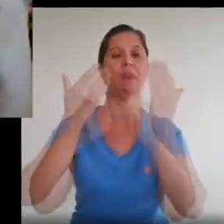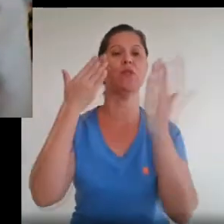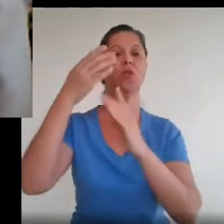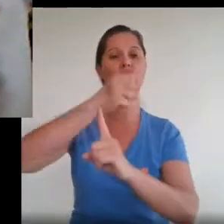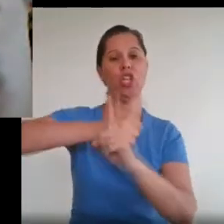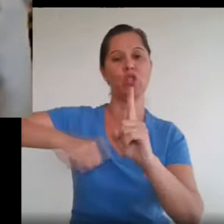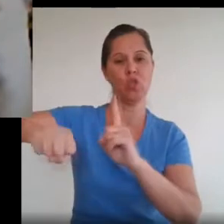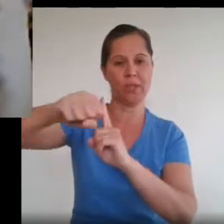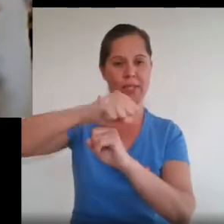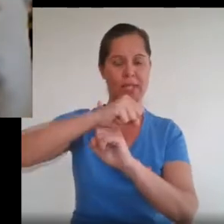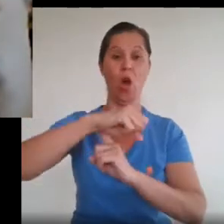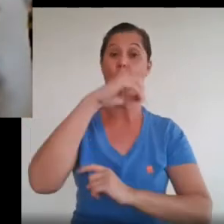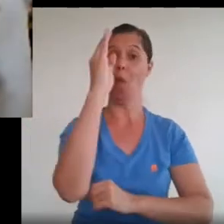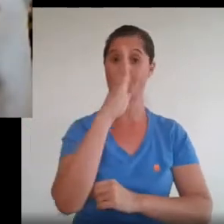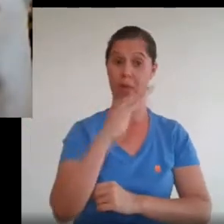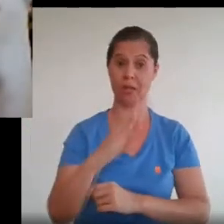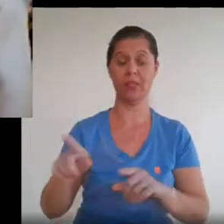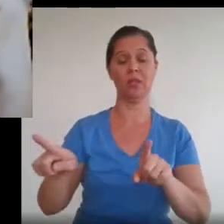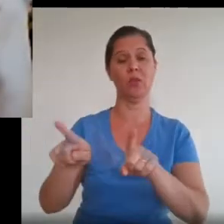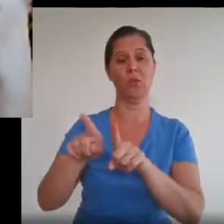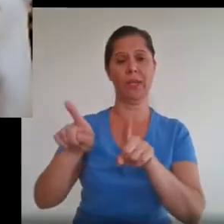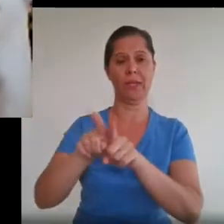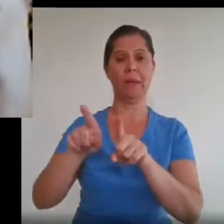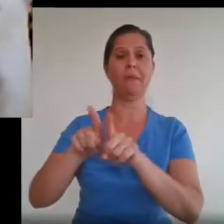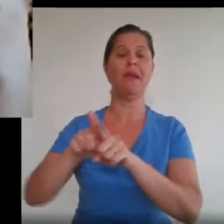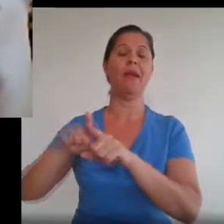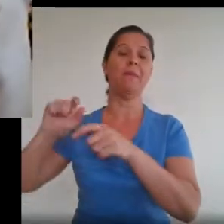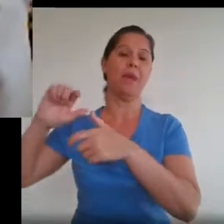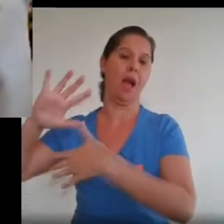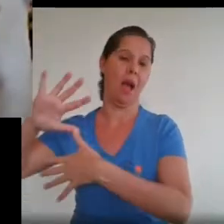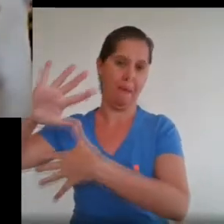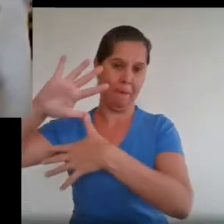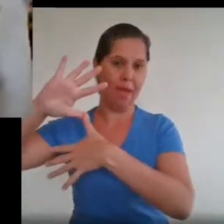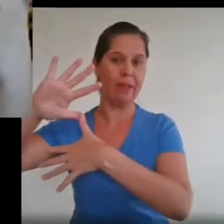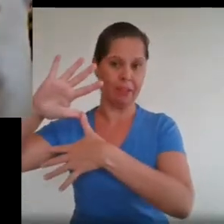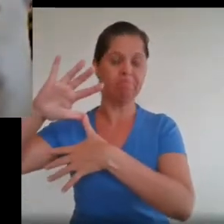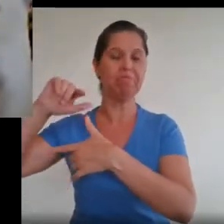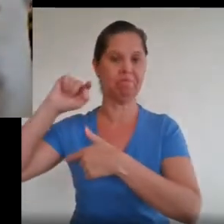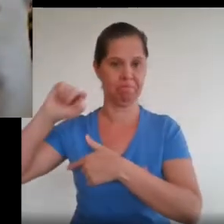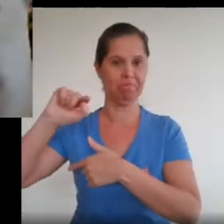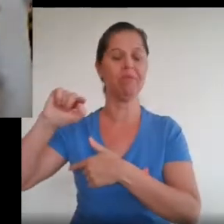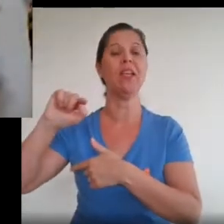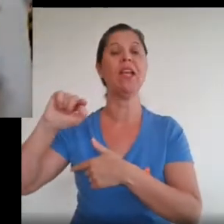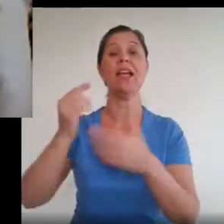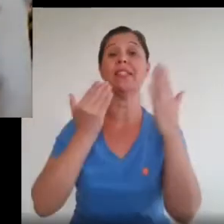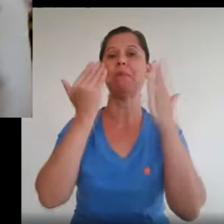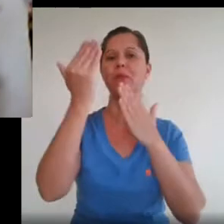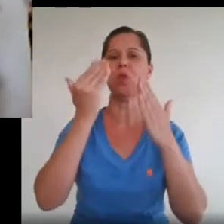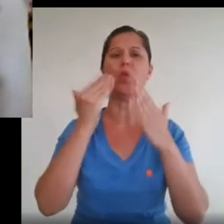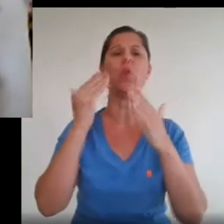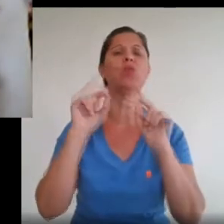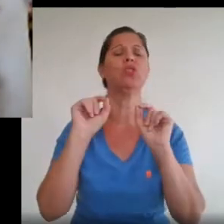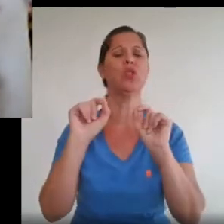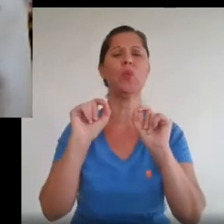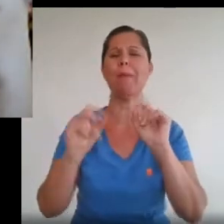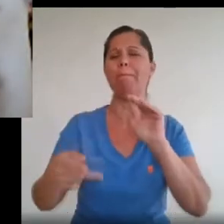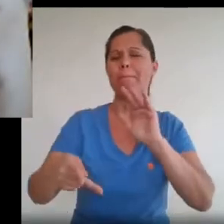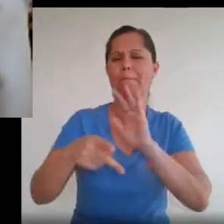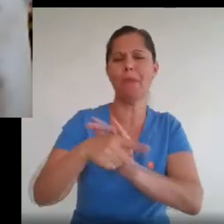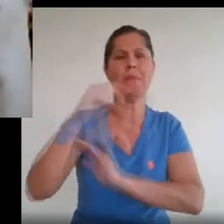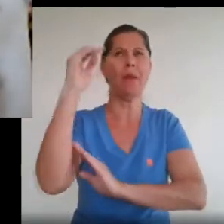social para o Brasil e a América Latina. Então, a gente tem uma psicologia